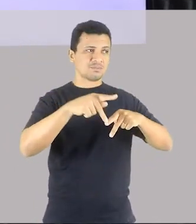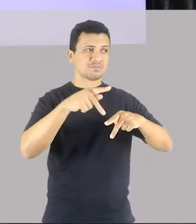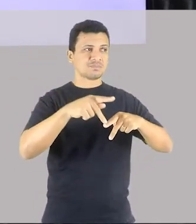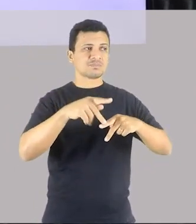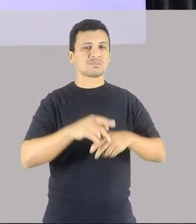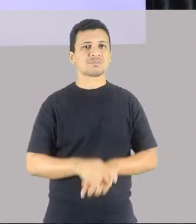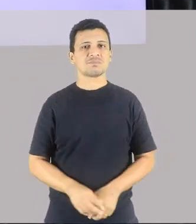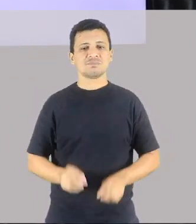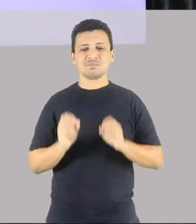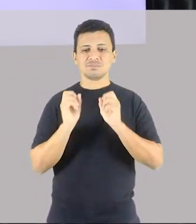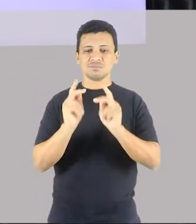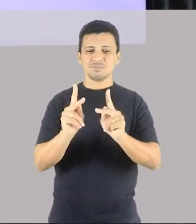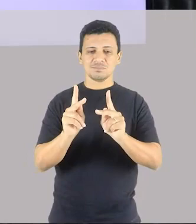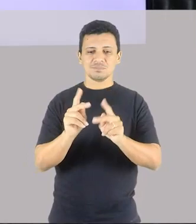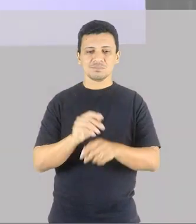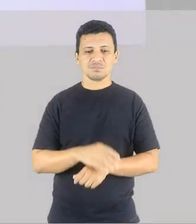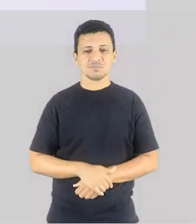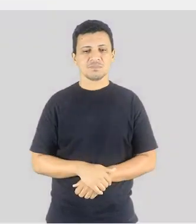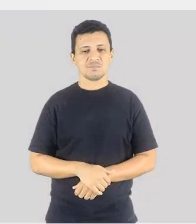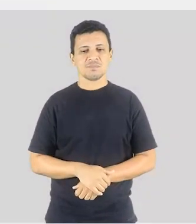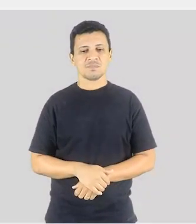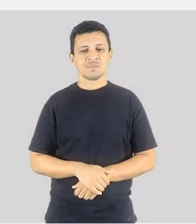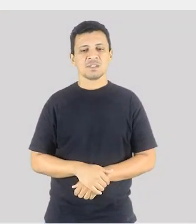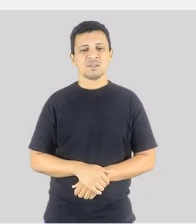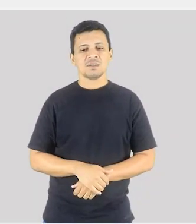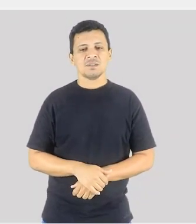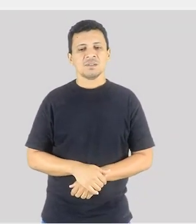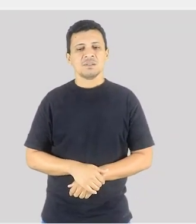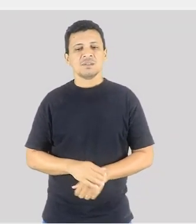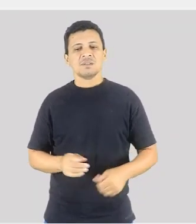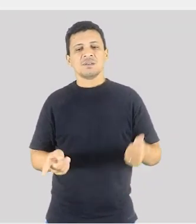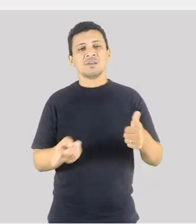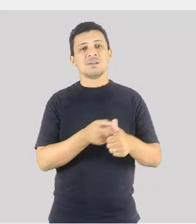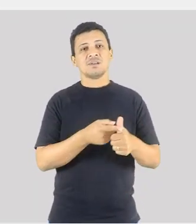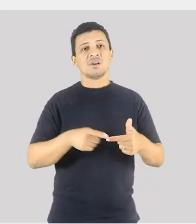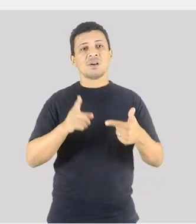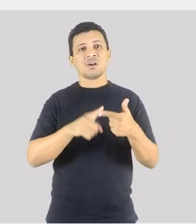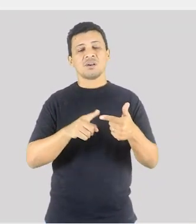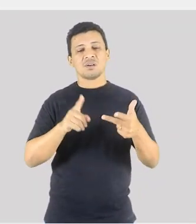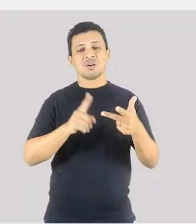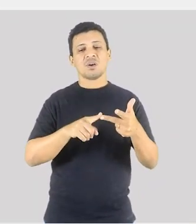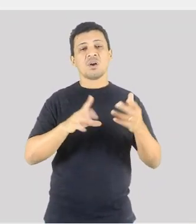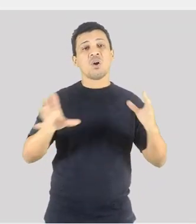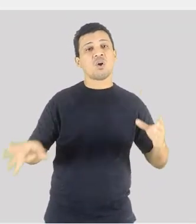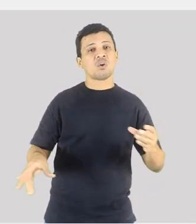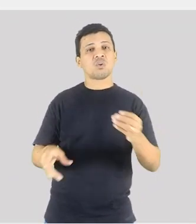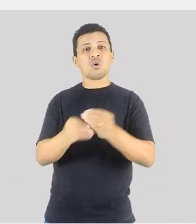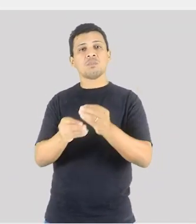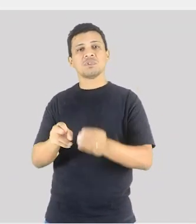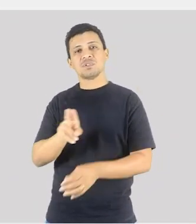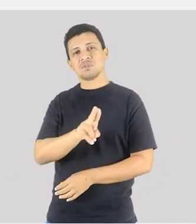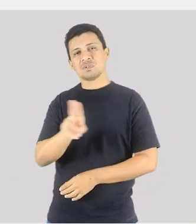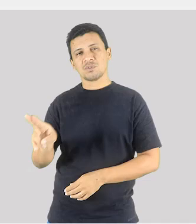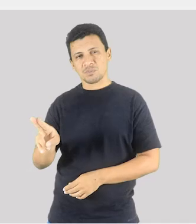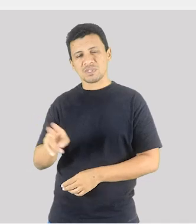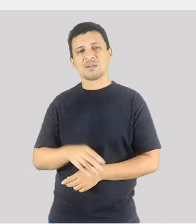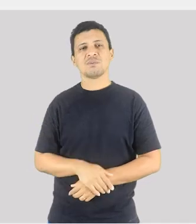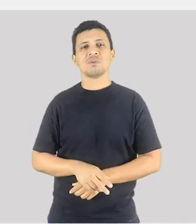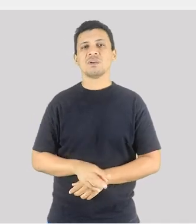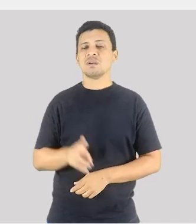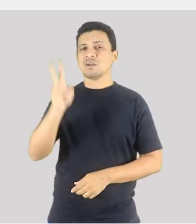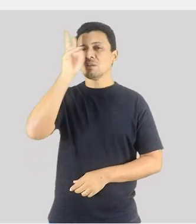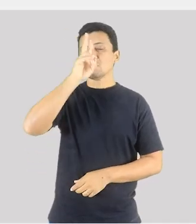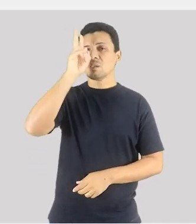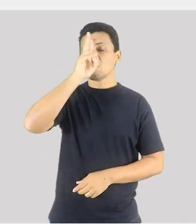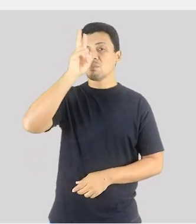bem? A outra oração é a oração completiva nominal, e para isso a gente vai relembrar rapidamente